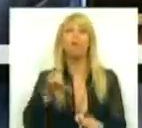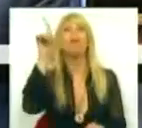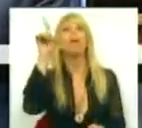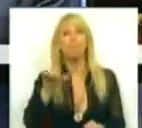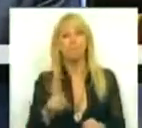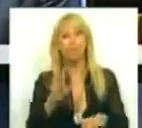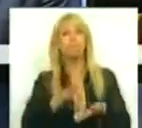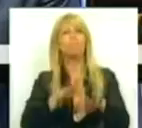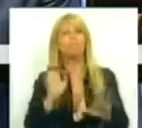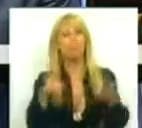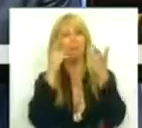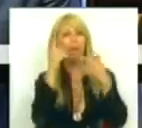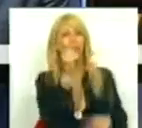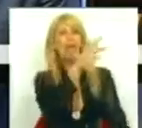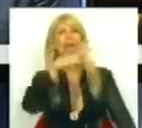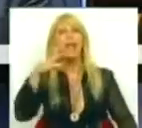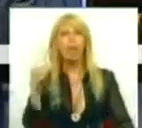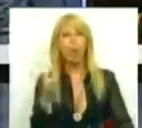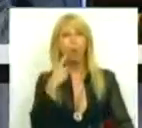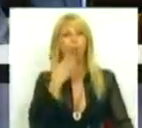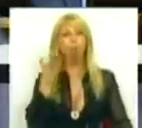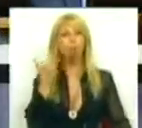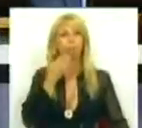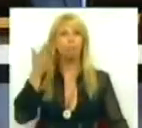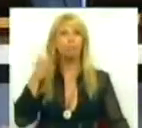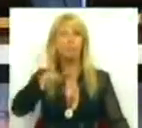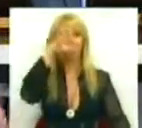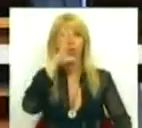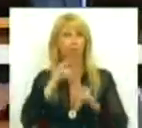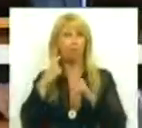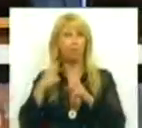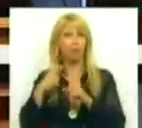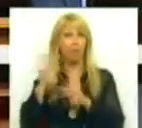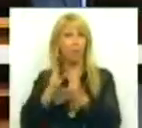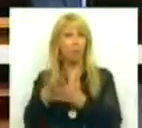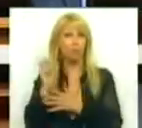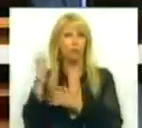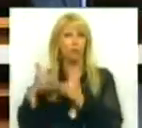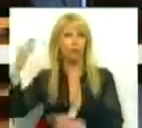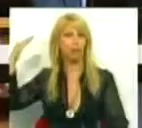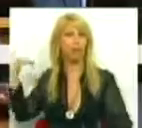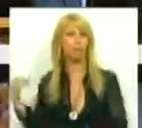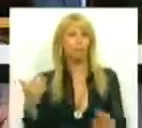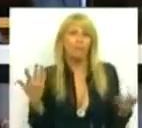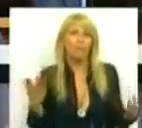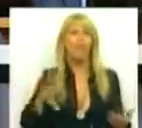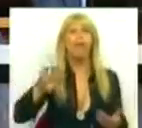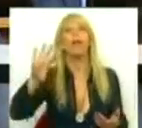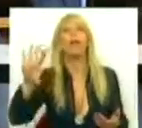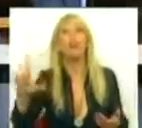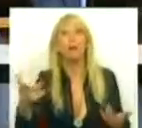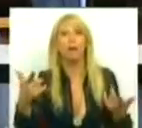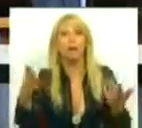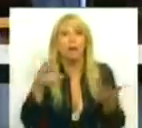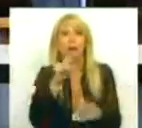erros e das omissões na governação dos últimos anos, é um dos países mais expostos a estas dificuldades que